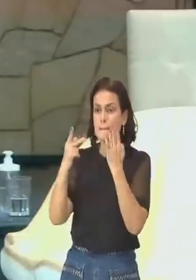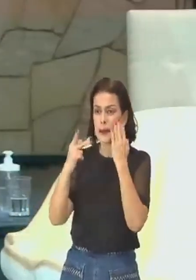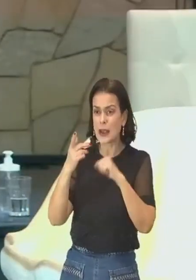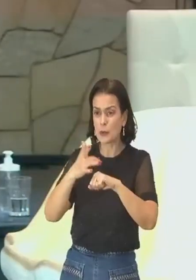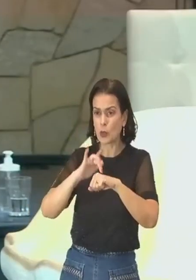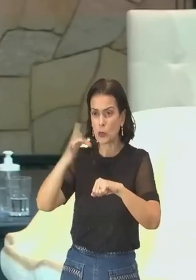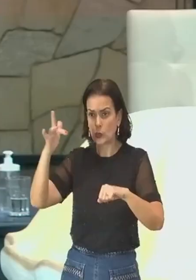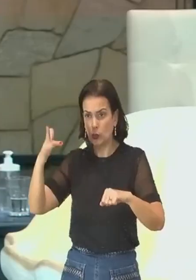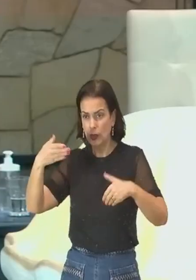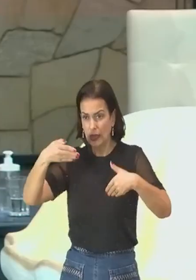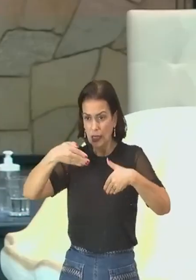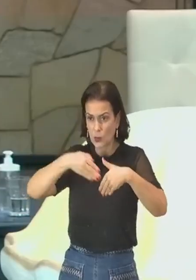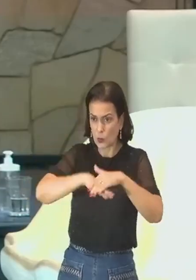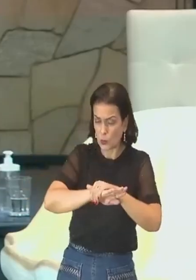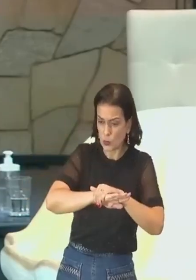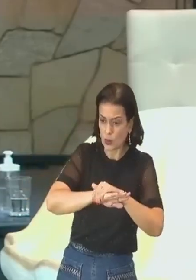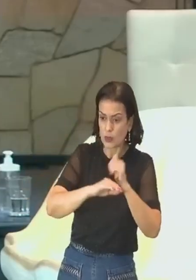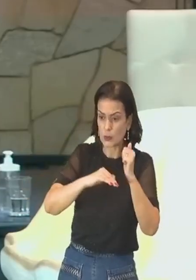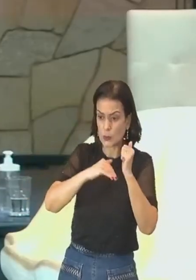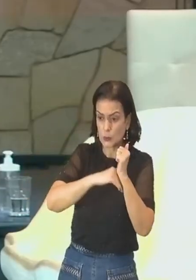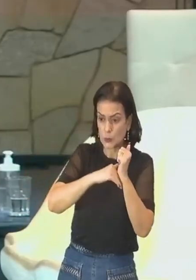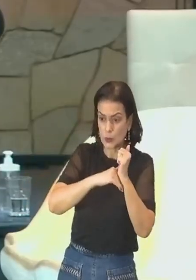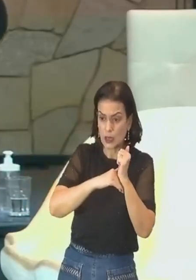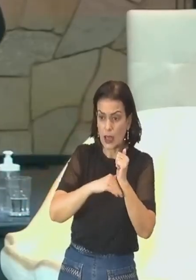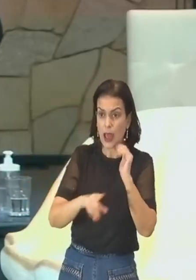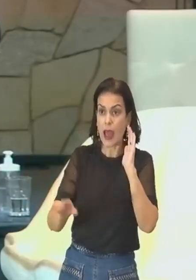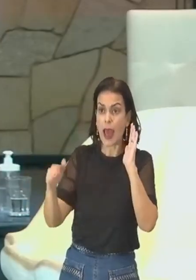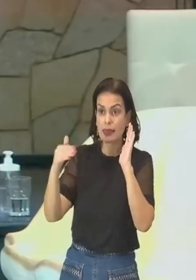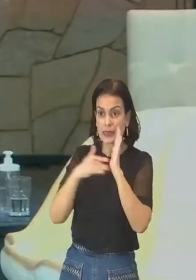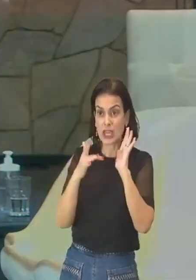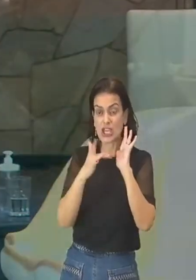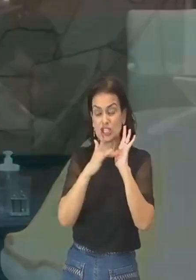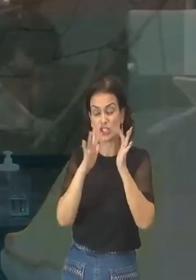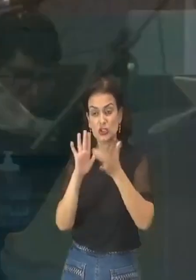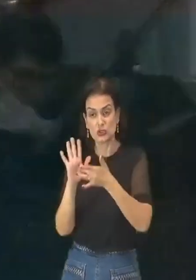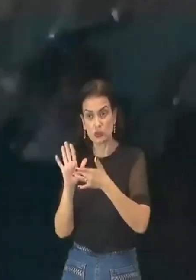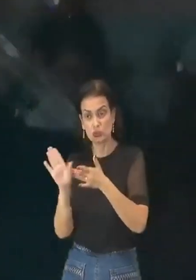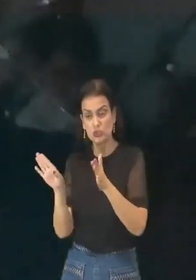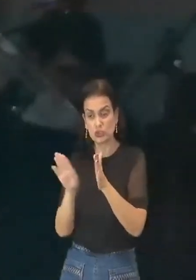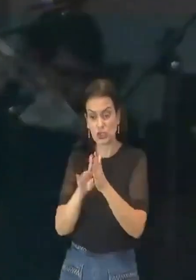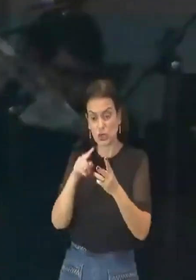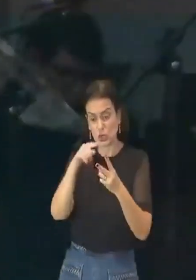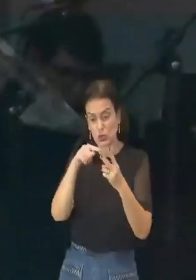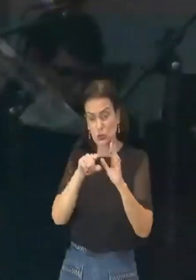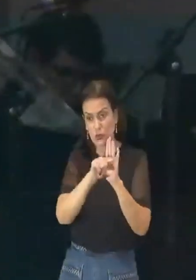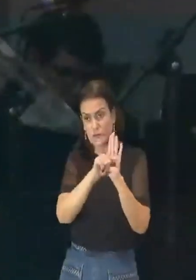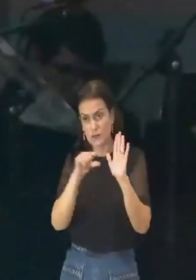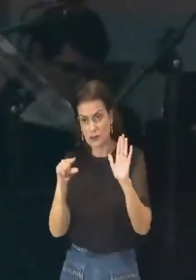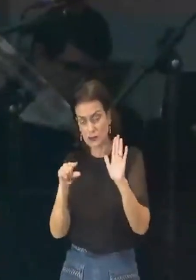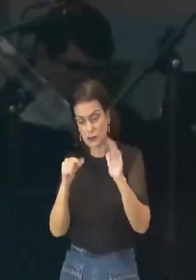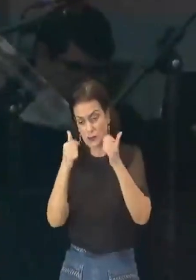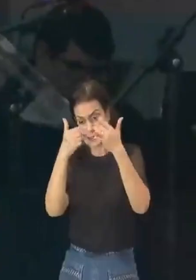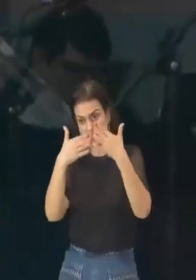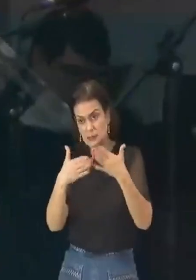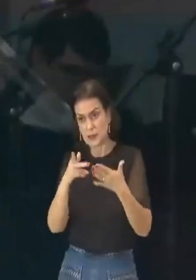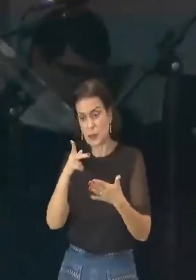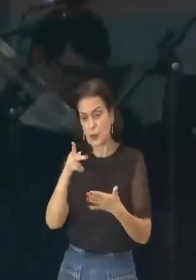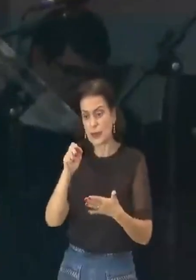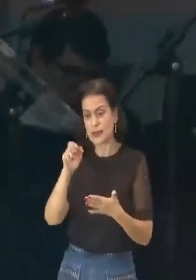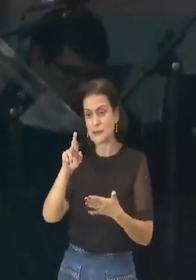tesouro escondido, até que Jesus chega nesses 2 versos e fala sobre a